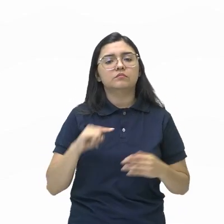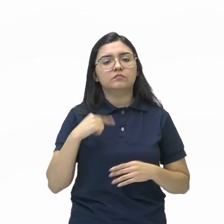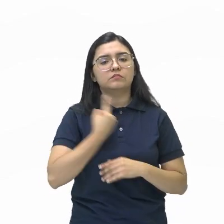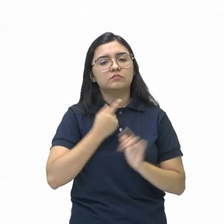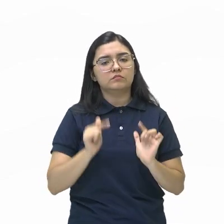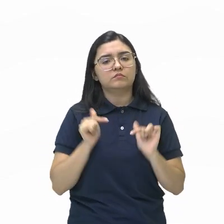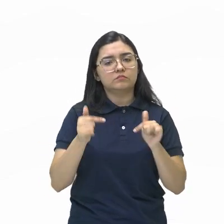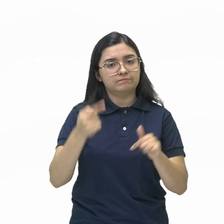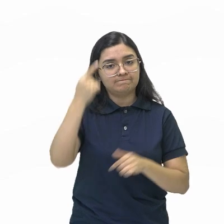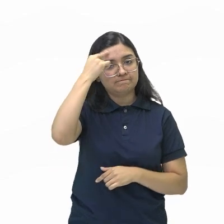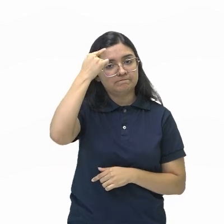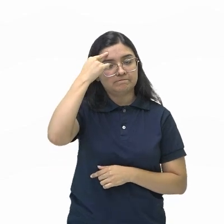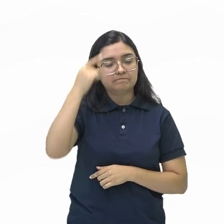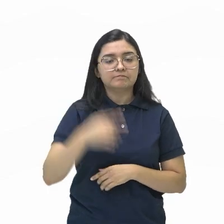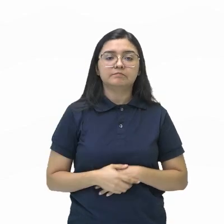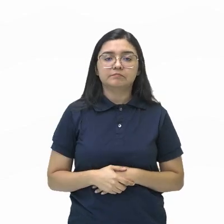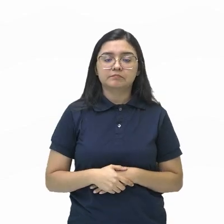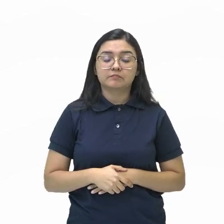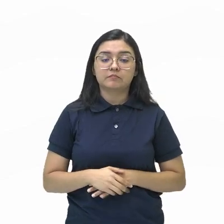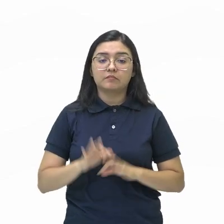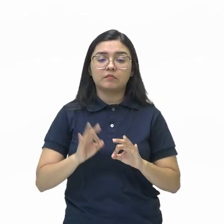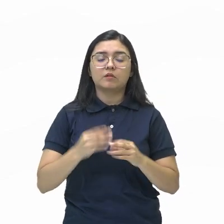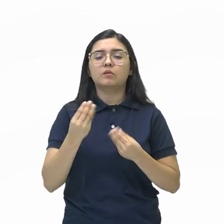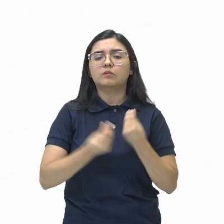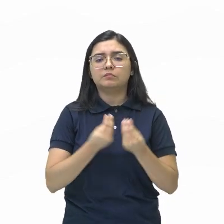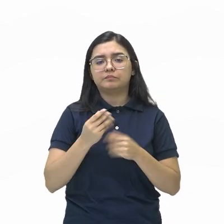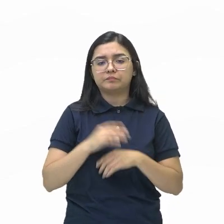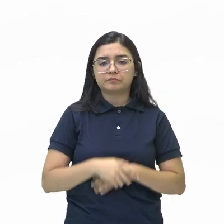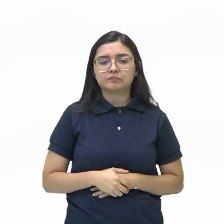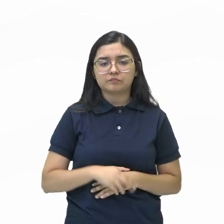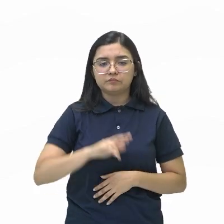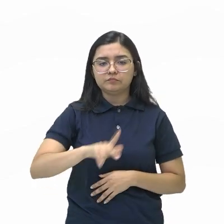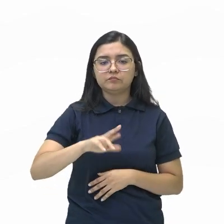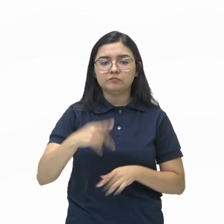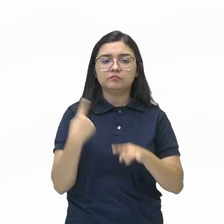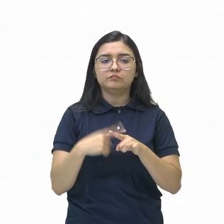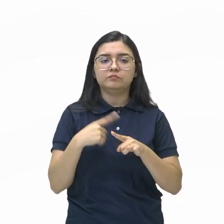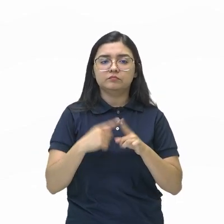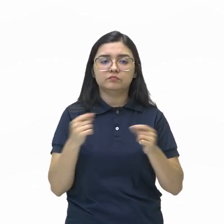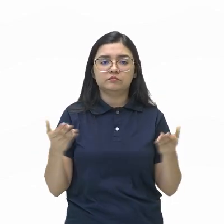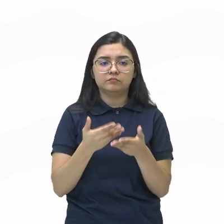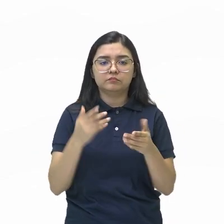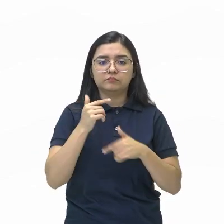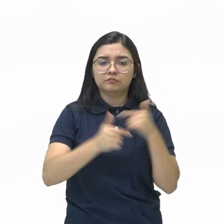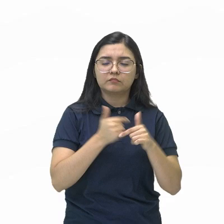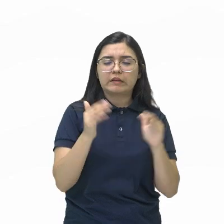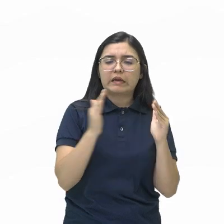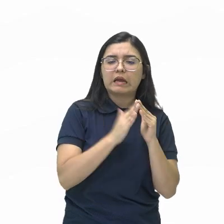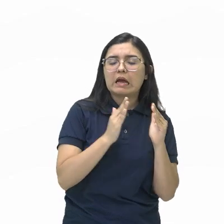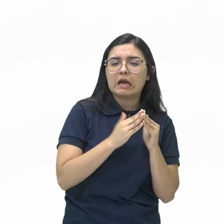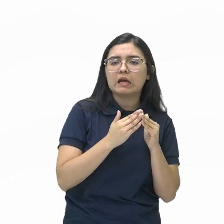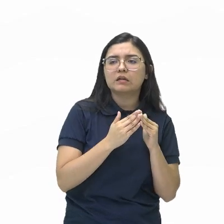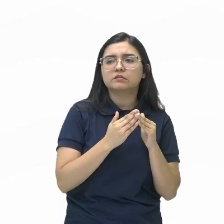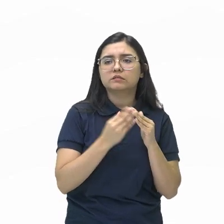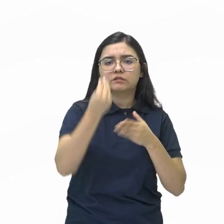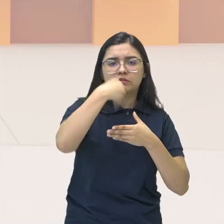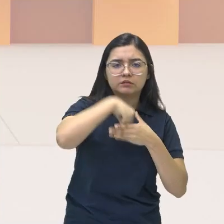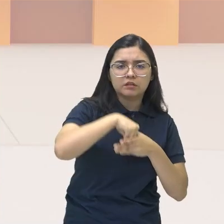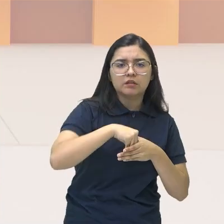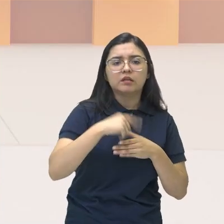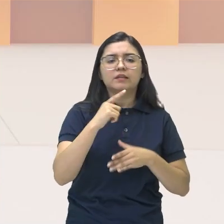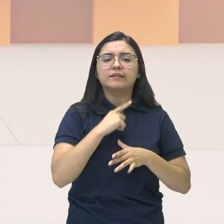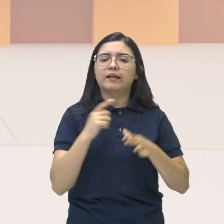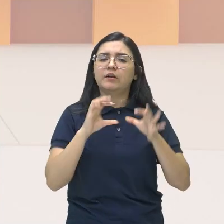ações. Pensem bem nisso daí. Tá? Onde é que está? Não é porque agora eu trabalho em casa, não é porque agora eu tenho